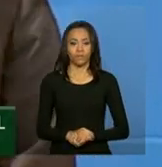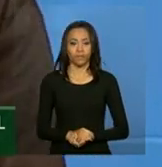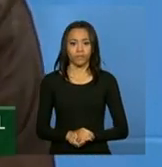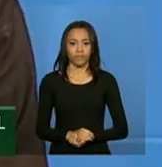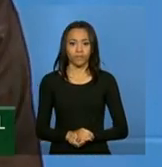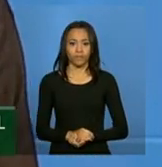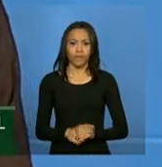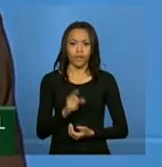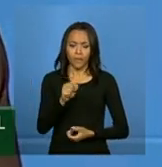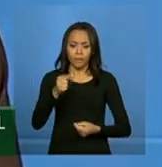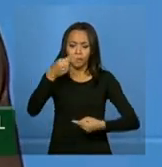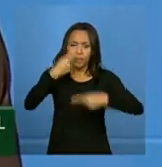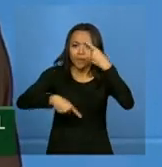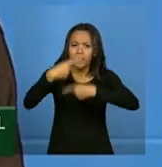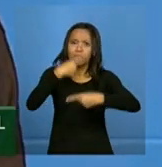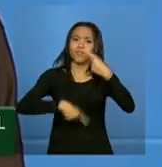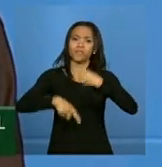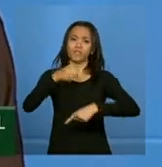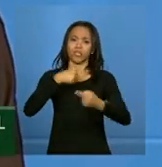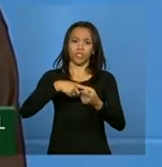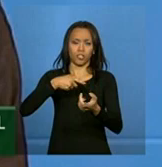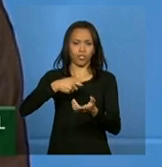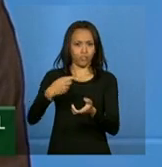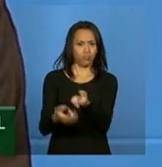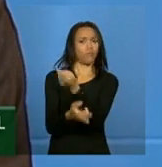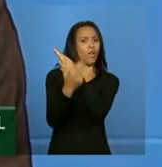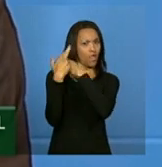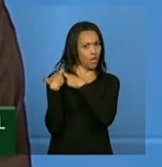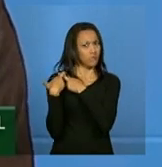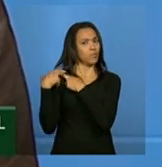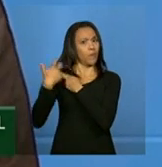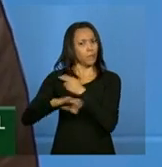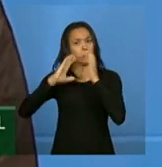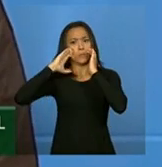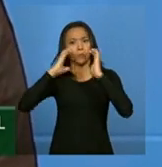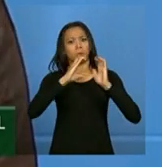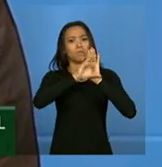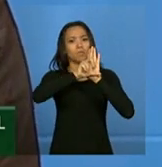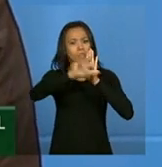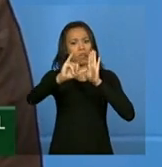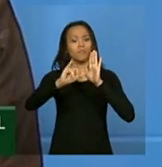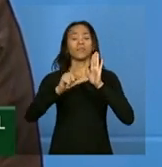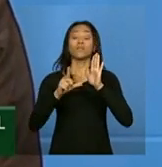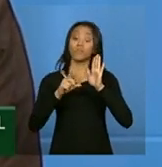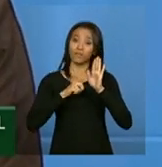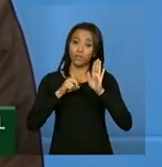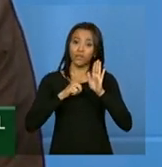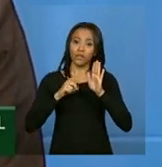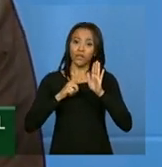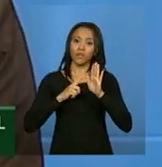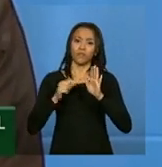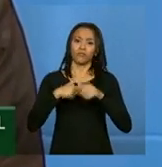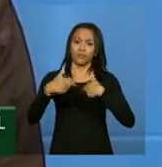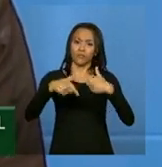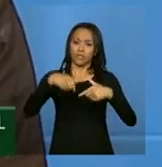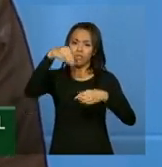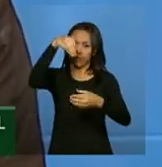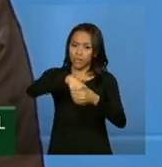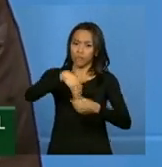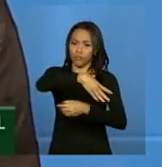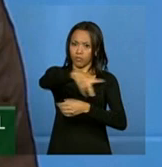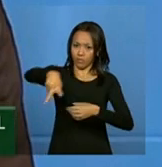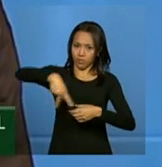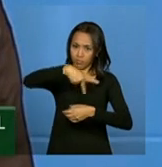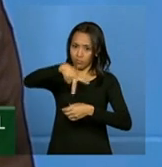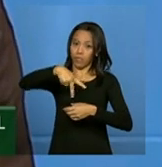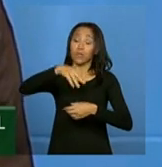em políticas de responsabilização legais, especificamente. Inclusive, há iniciativas tanto no nível nacional quanto nos estados